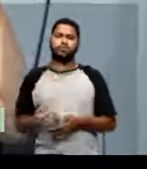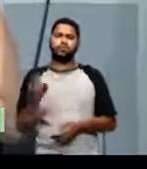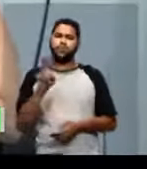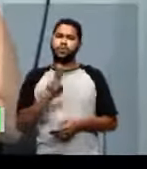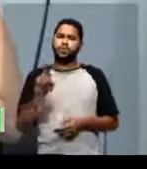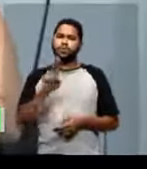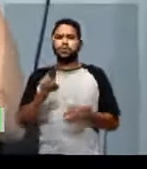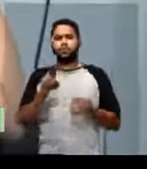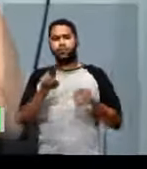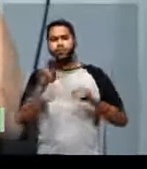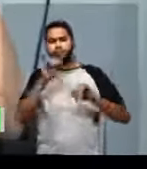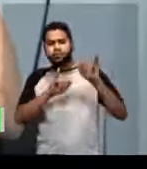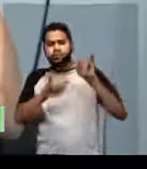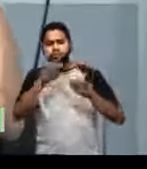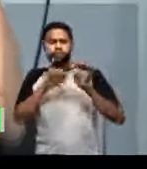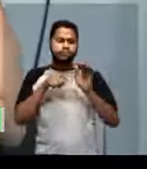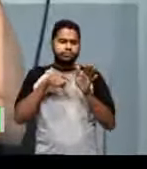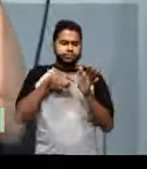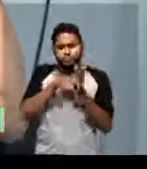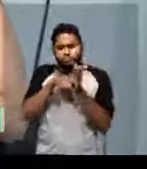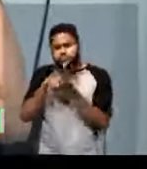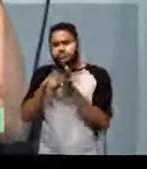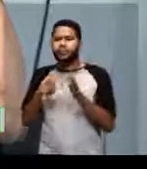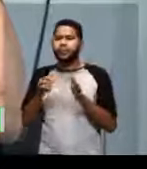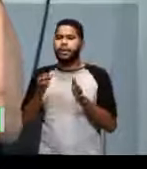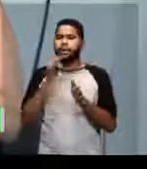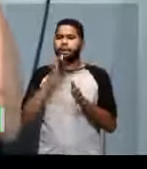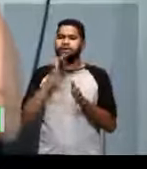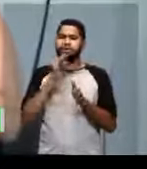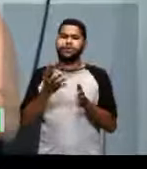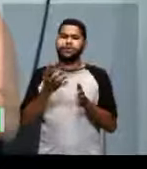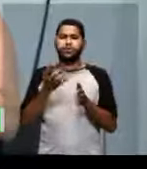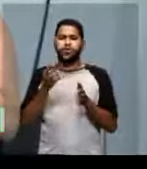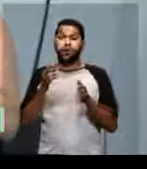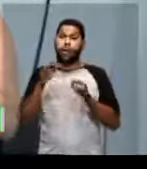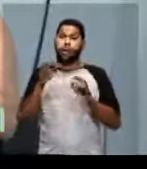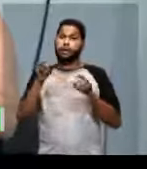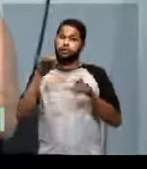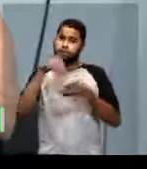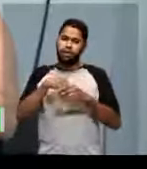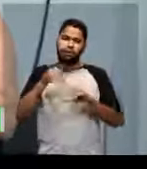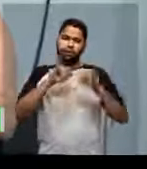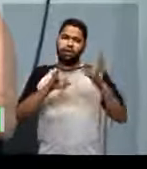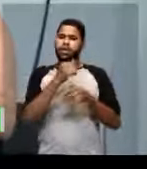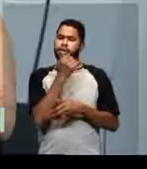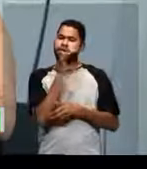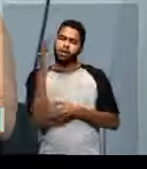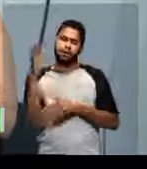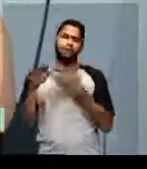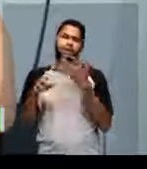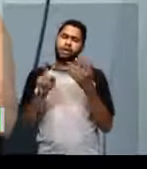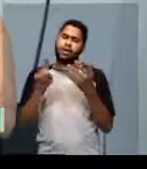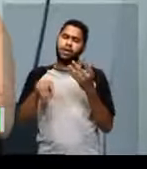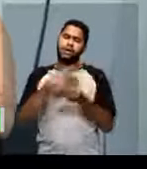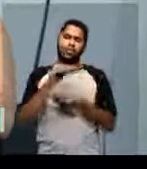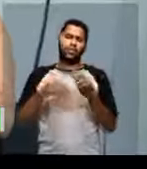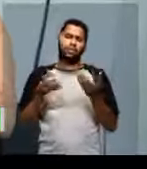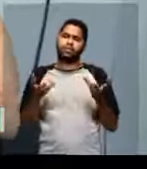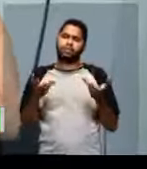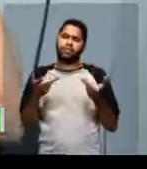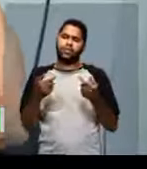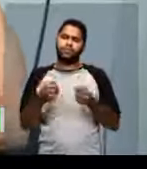nos experimentos, para poder não ter interferência e tal. Então é só no laboratório que a gente encontra água pura. Tá na natureza, a água é uma mistura